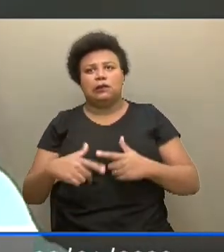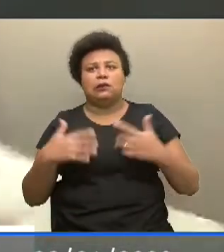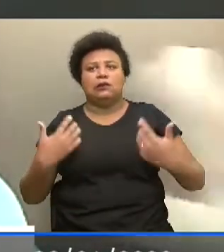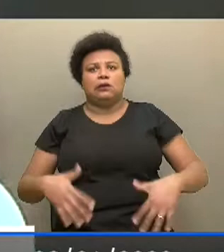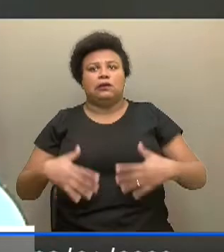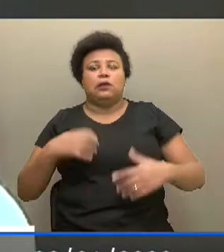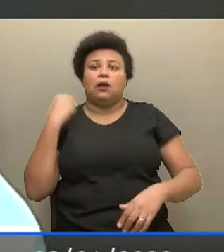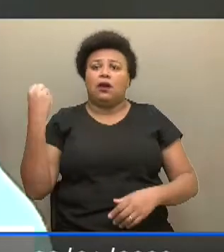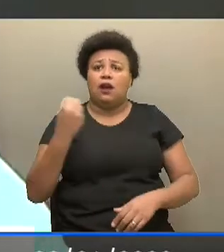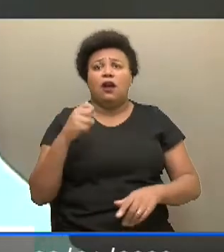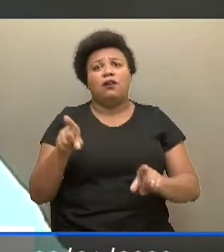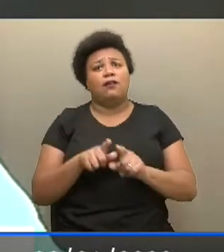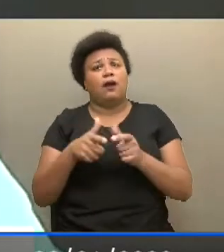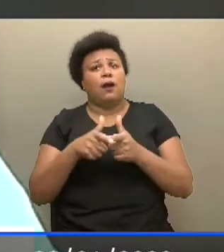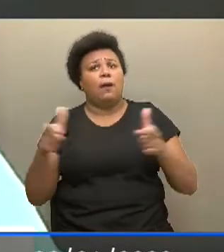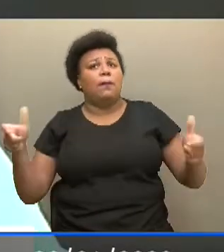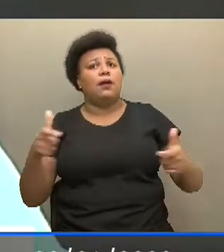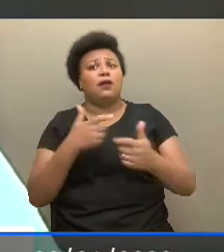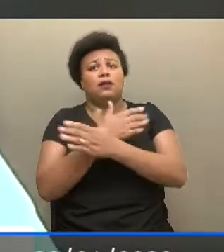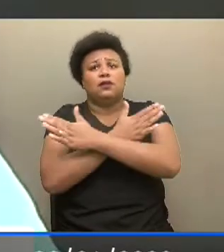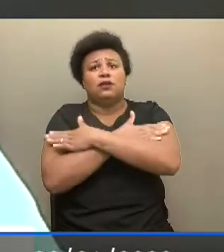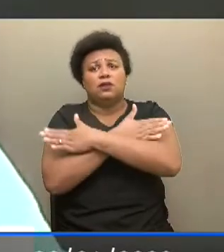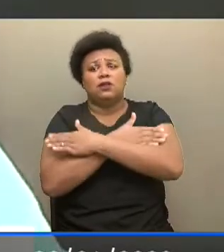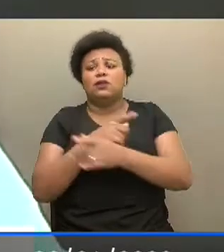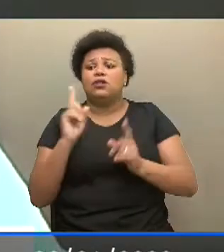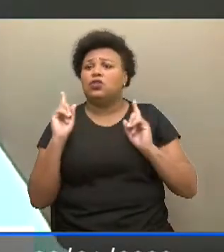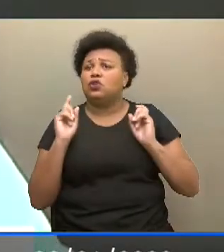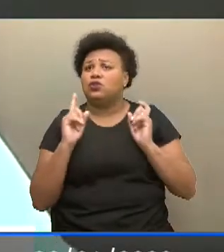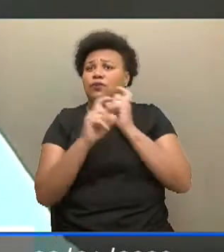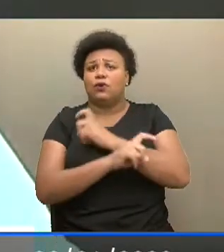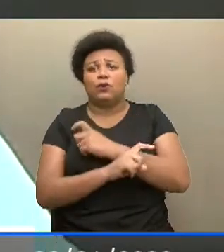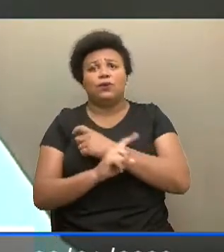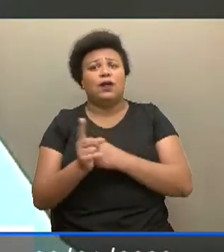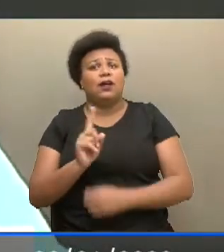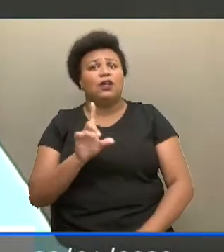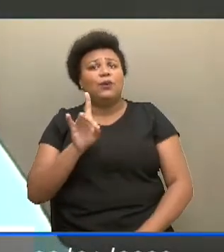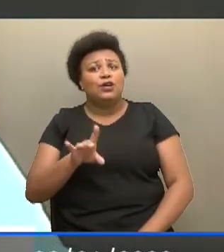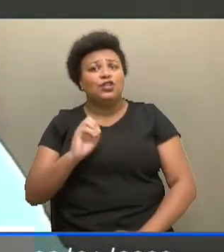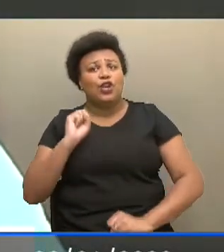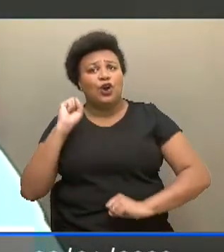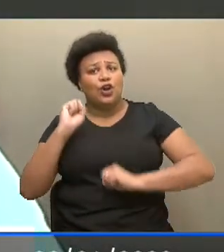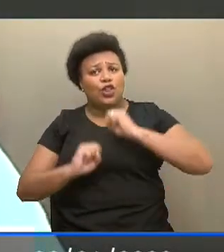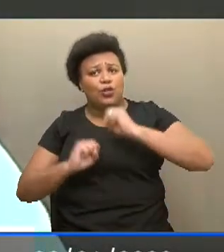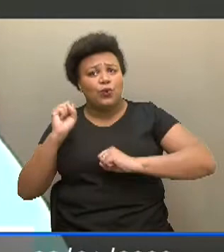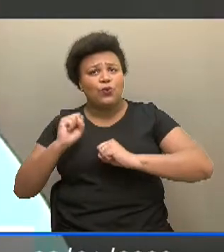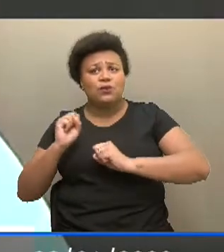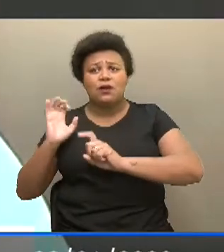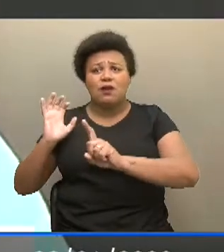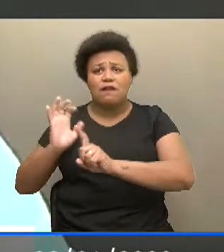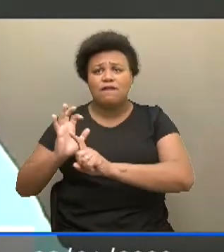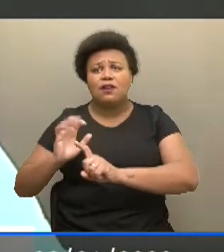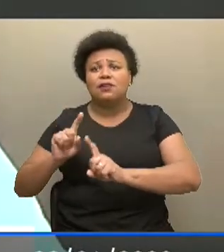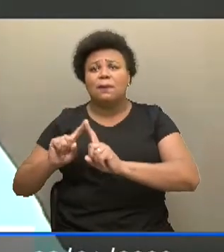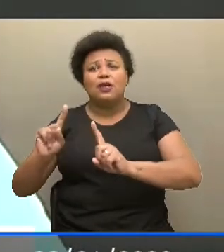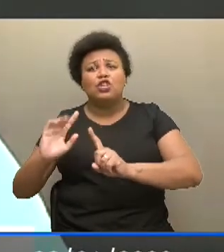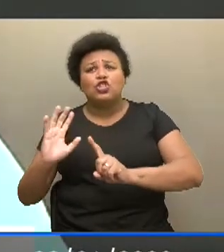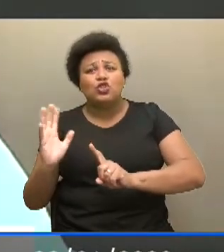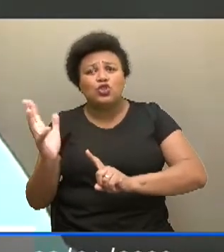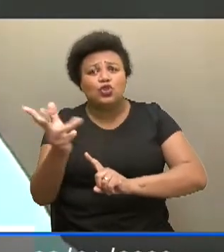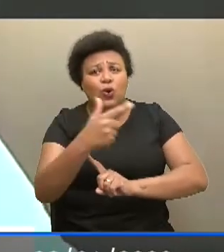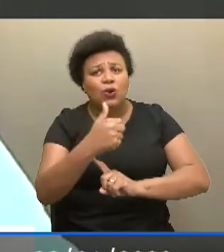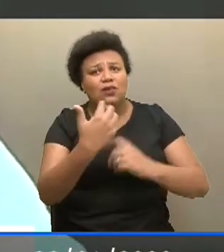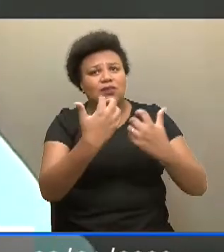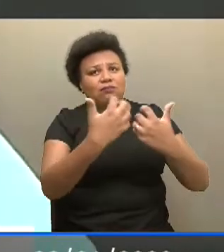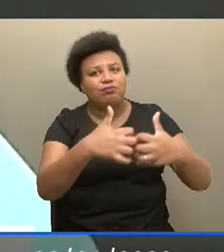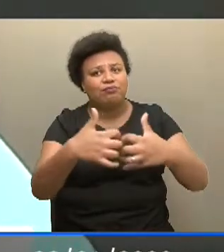grandes, desemprego e dificuldades que não é somente a indústria afetada, e sim todas as outras